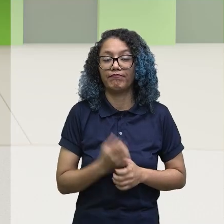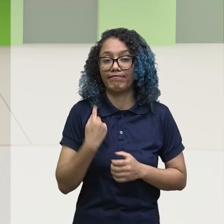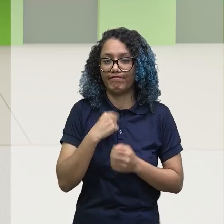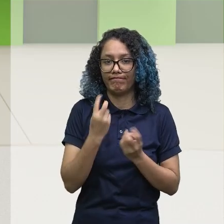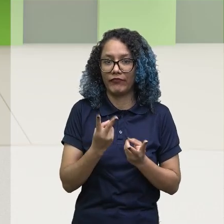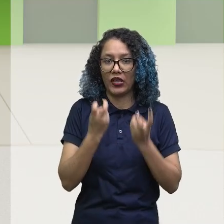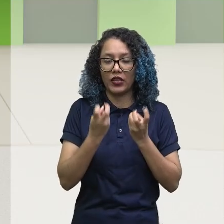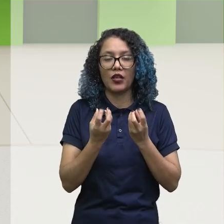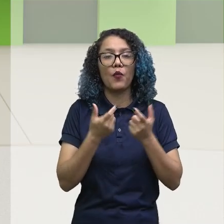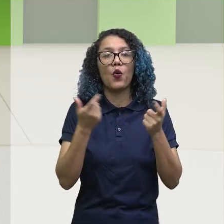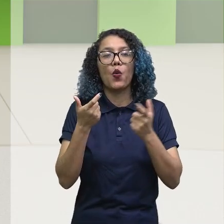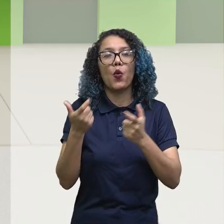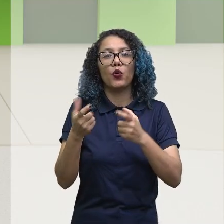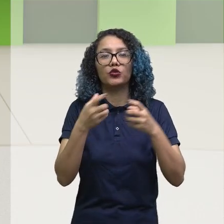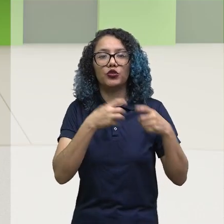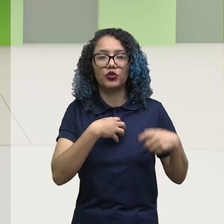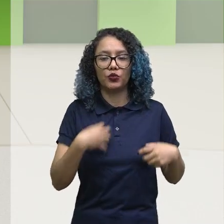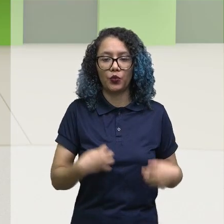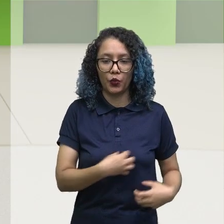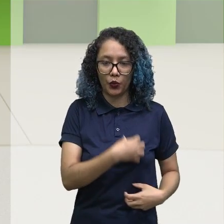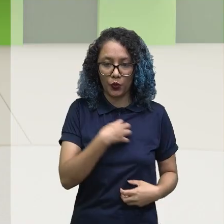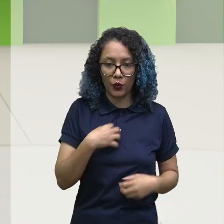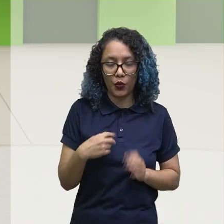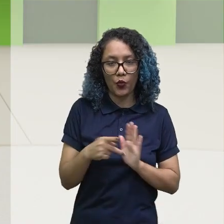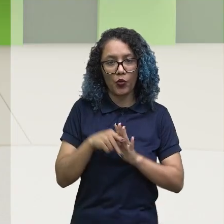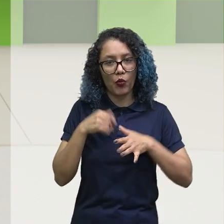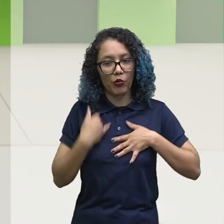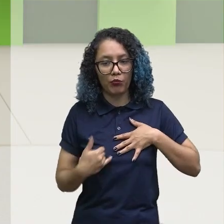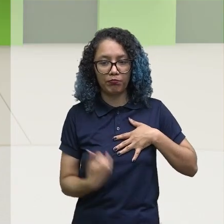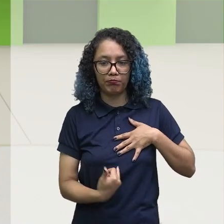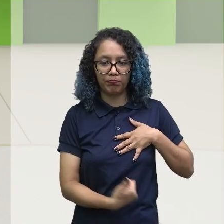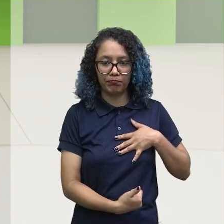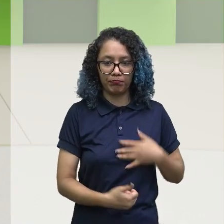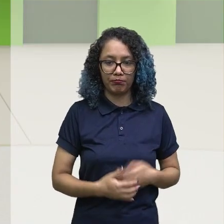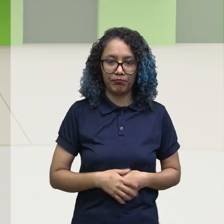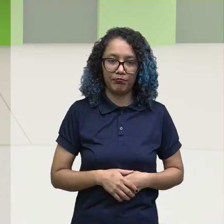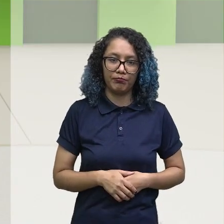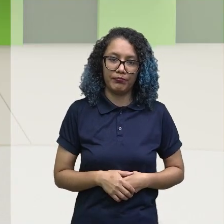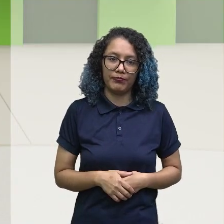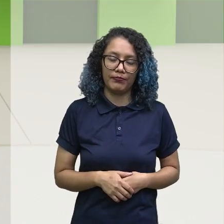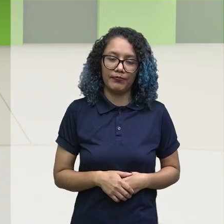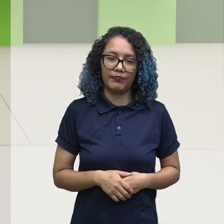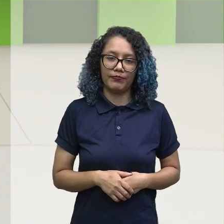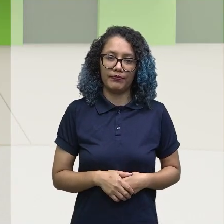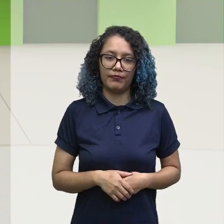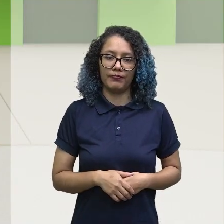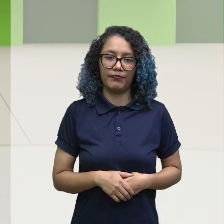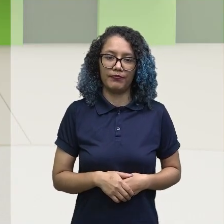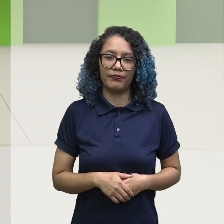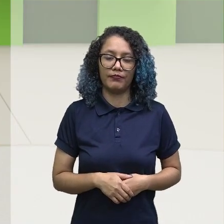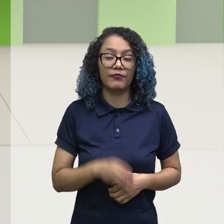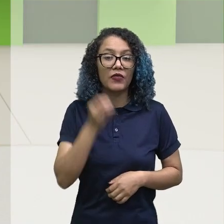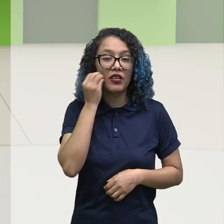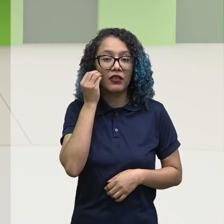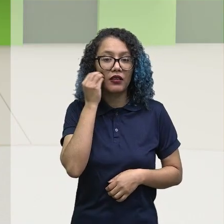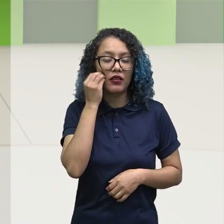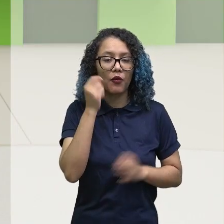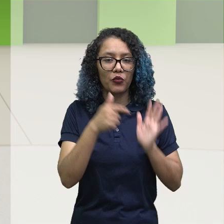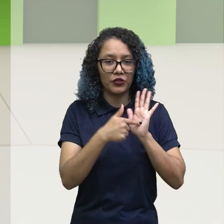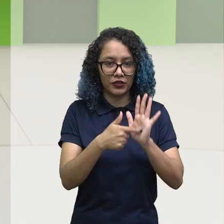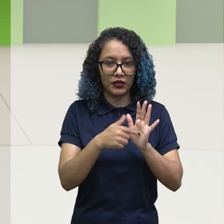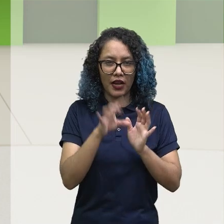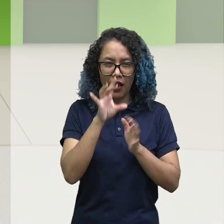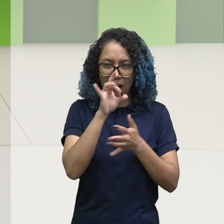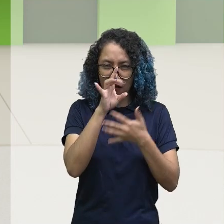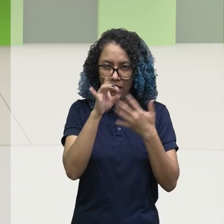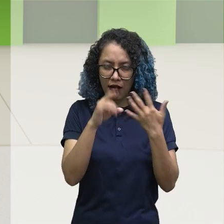observar esses órgãos que estão relacionados com o sistema linfático. Eu vou tentar destacar aqui para vocês